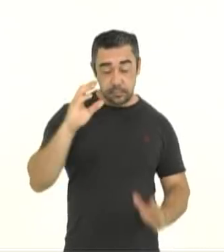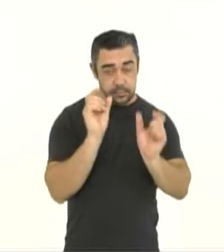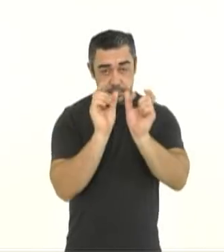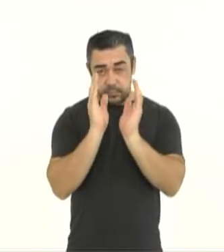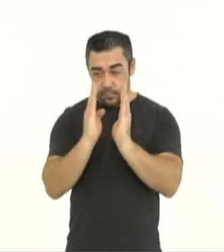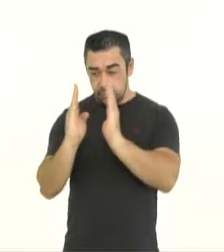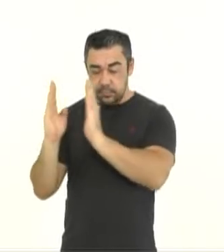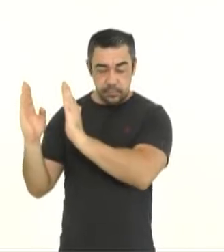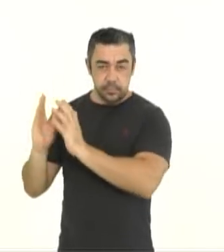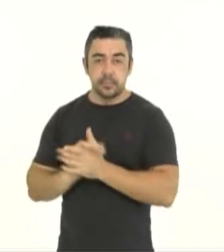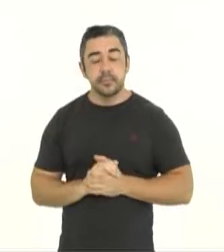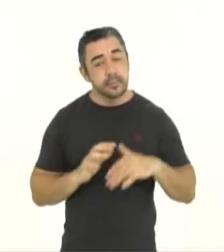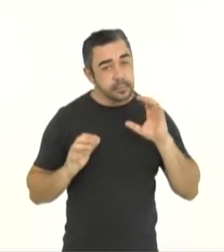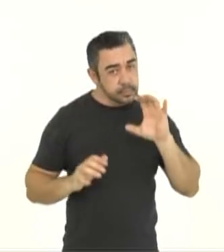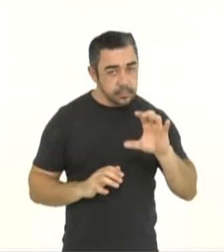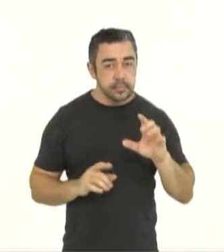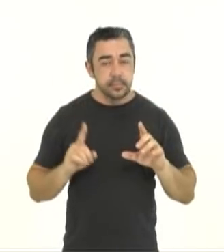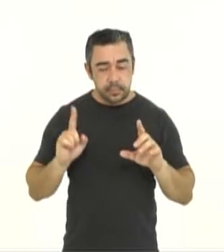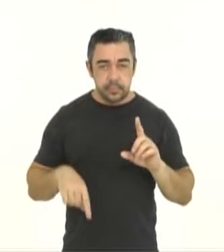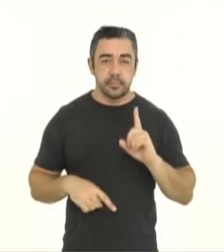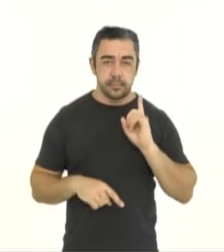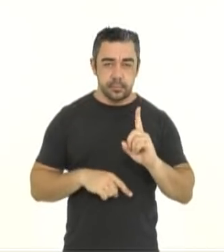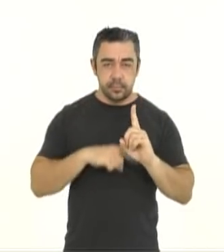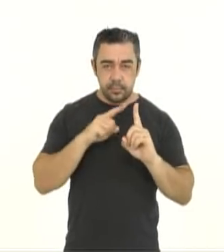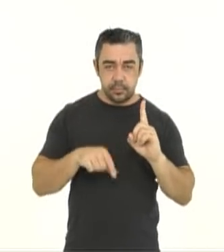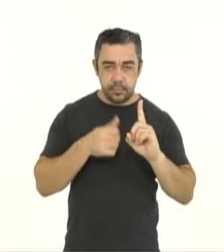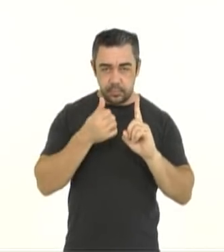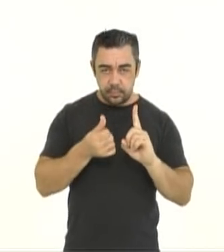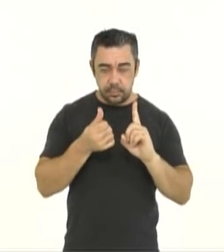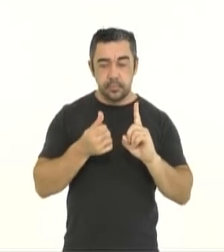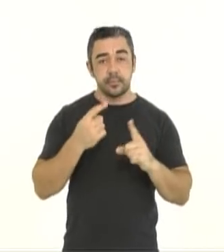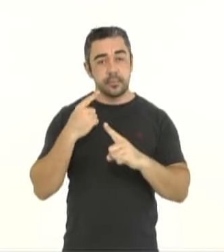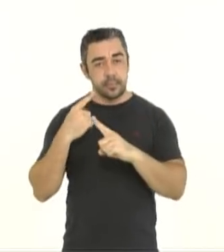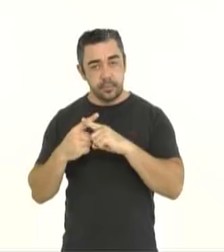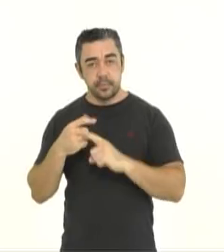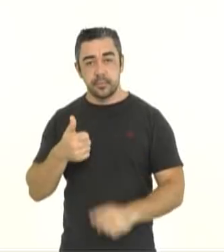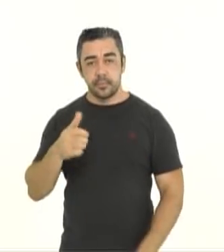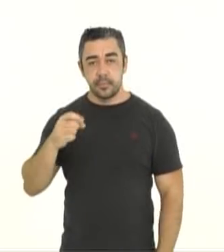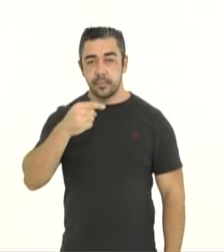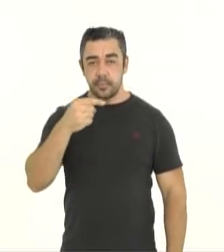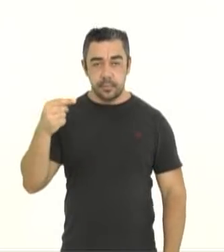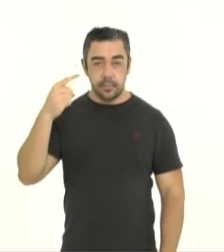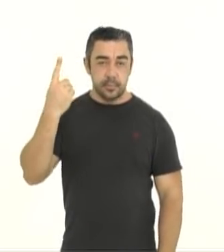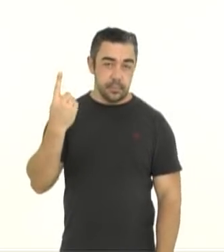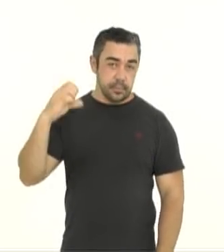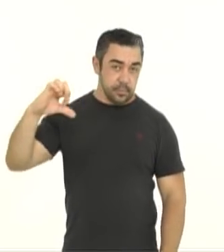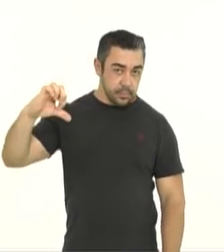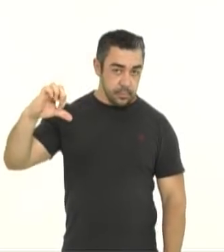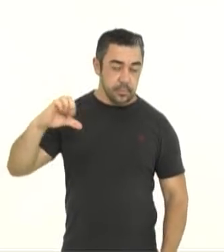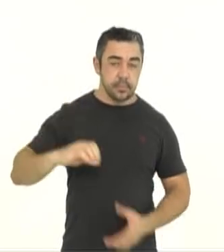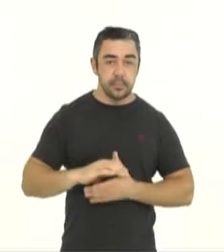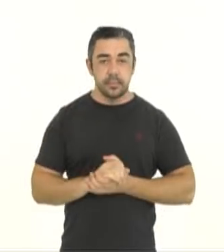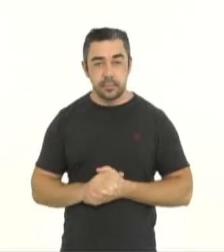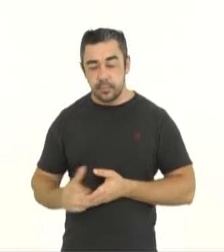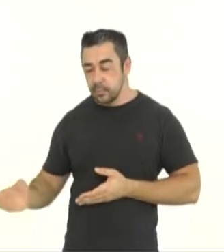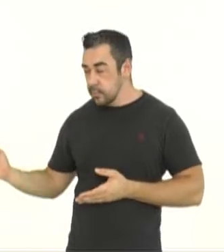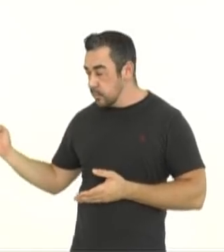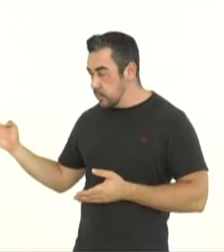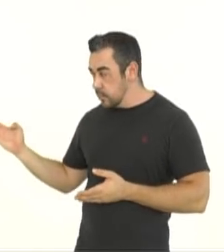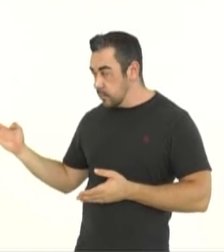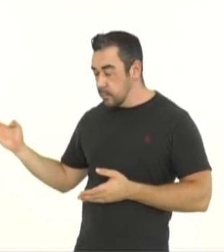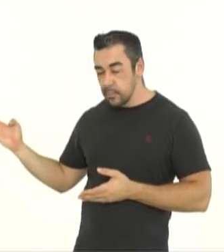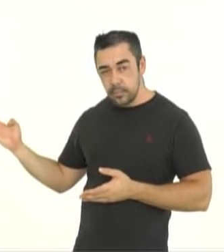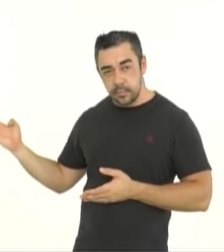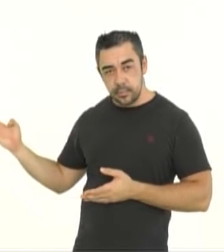casas decimais. Dessa forma, o expoente então vai ser menos 19 e a resposta menos 1,6